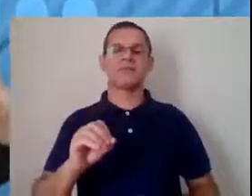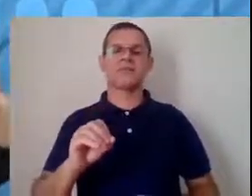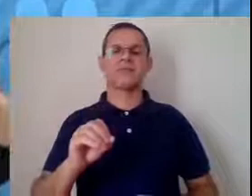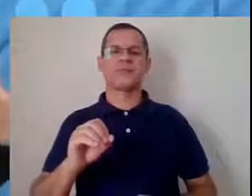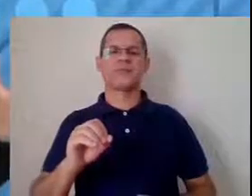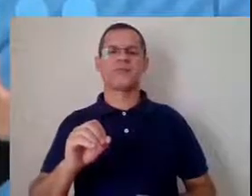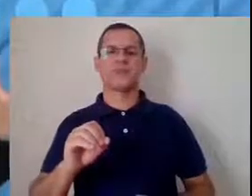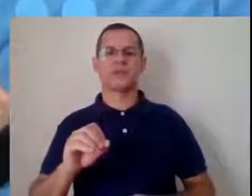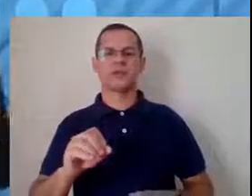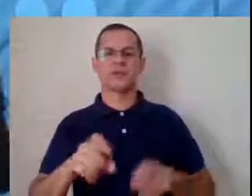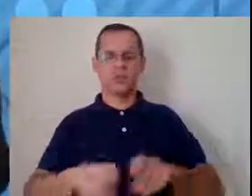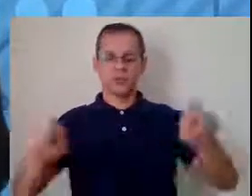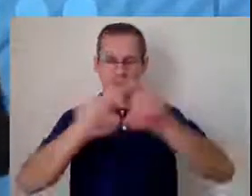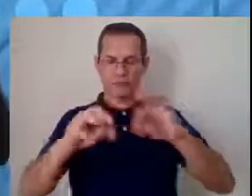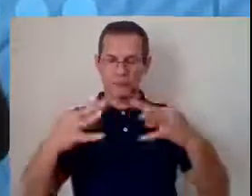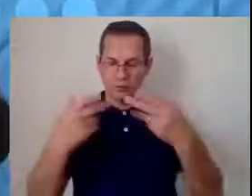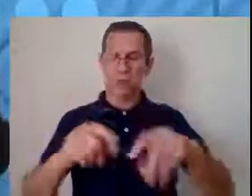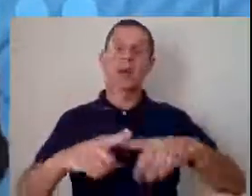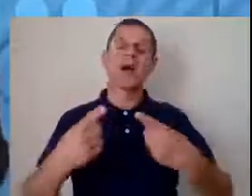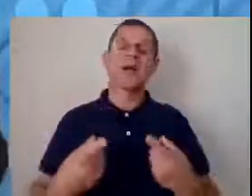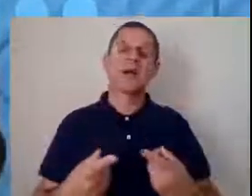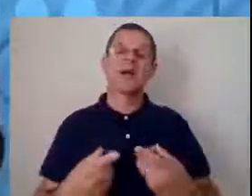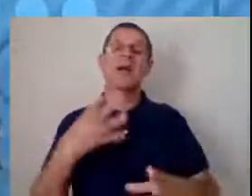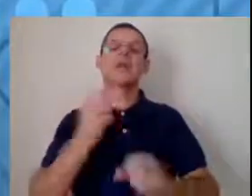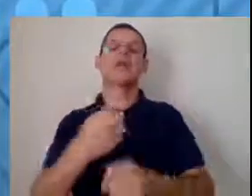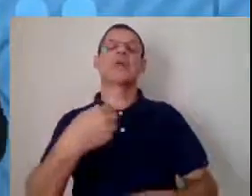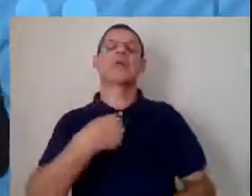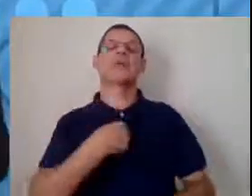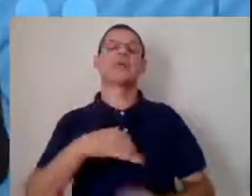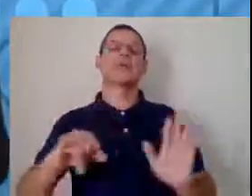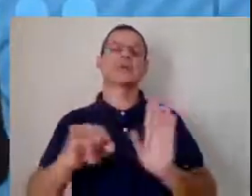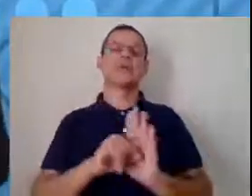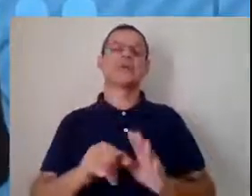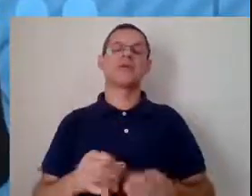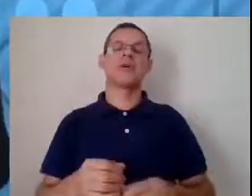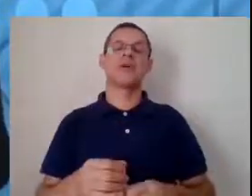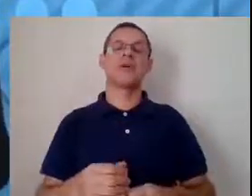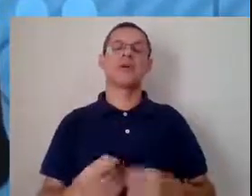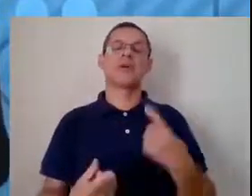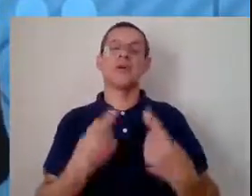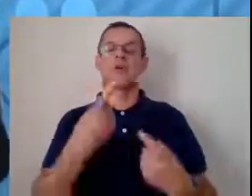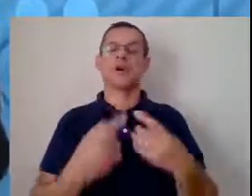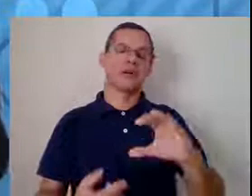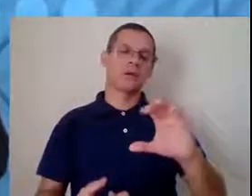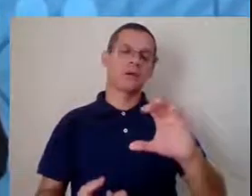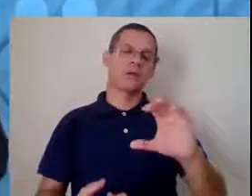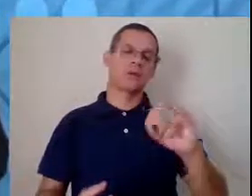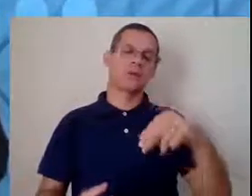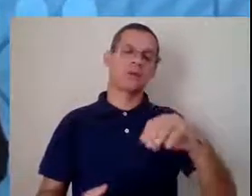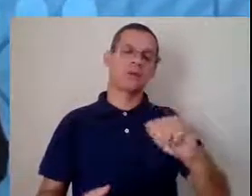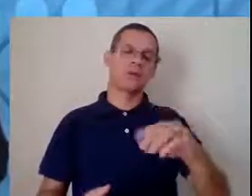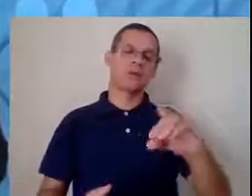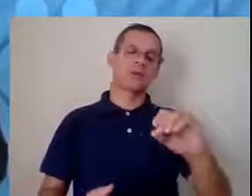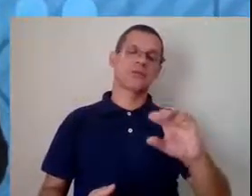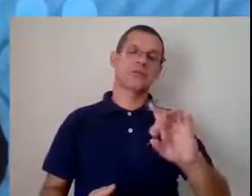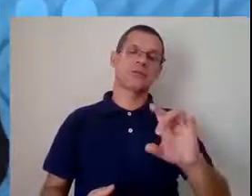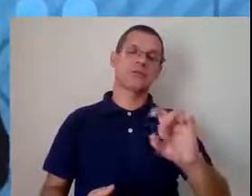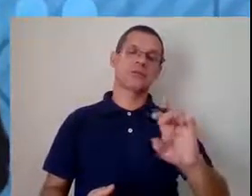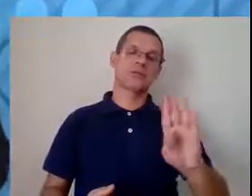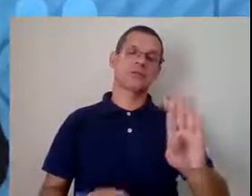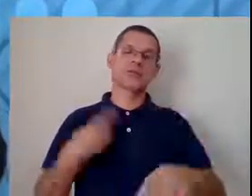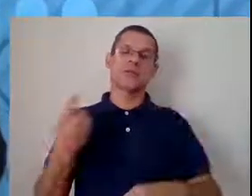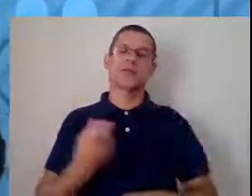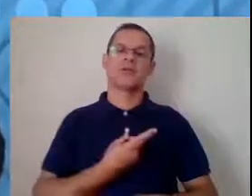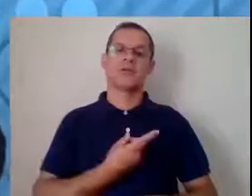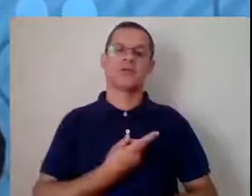comandos no total, que cálculo eu vou saber para saber quantos comandos pertencem só a B? Então, nós